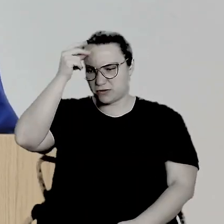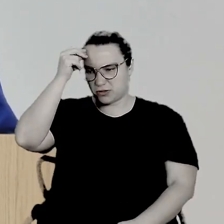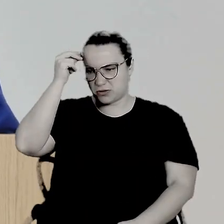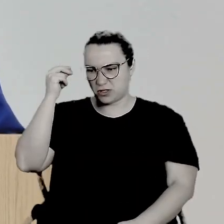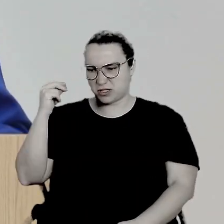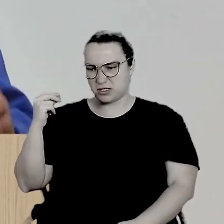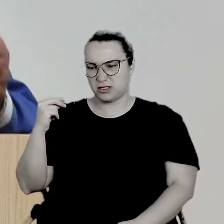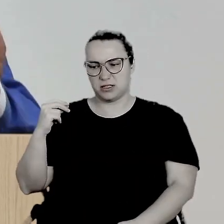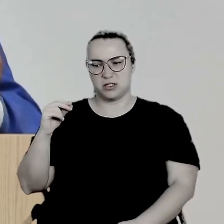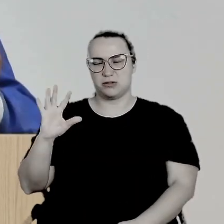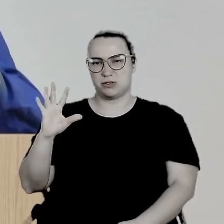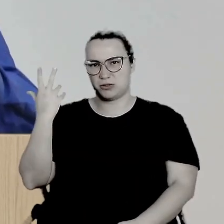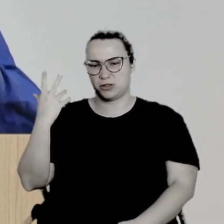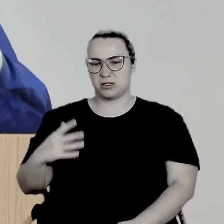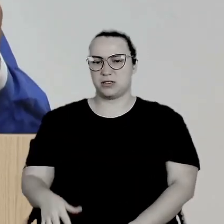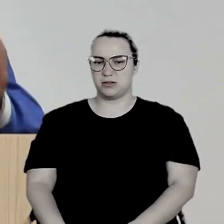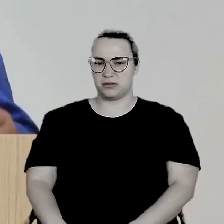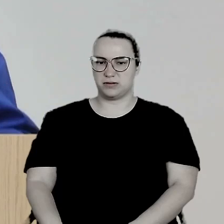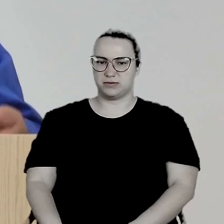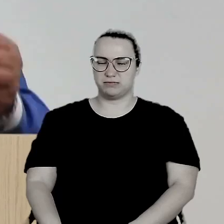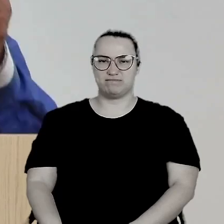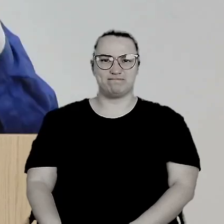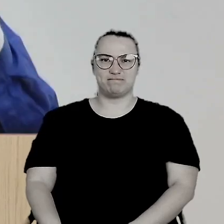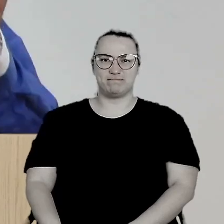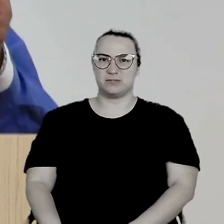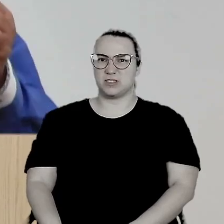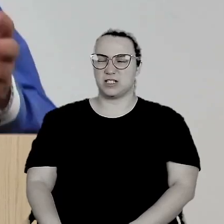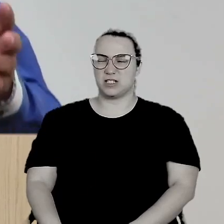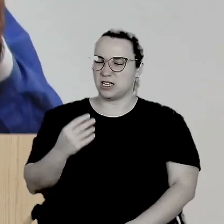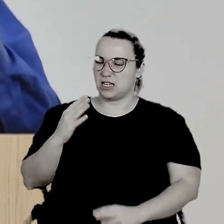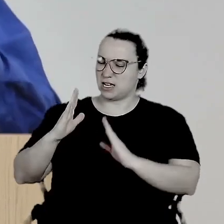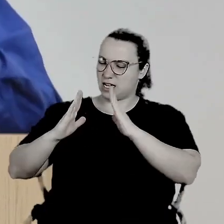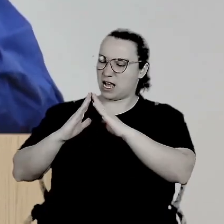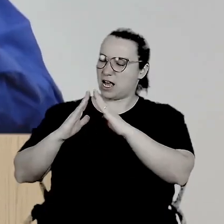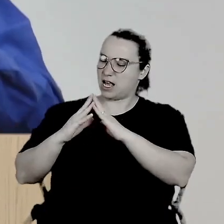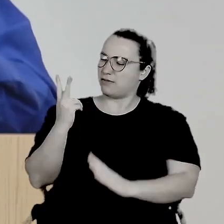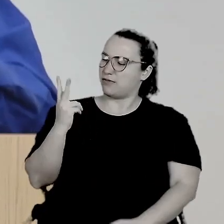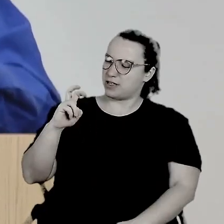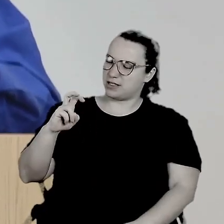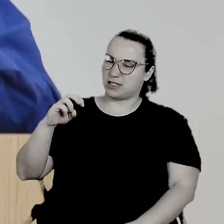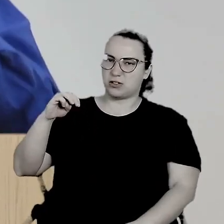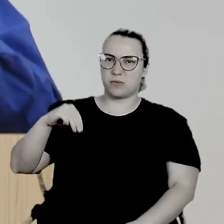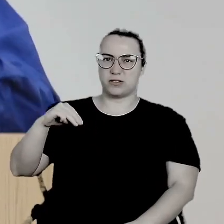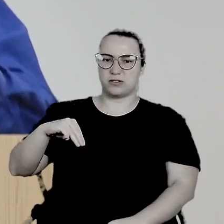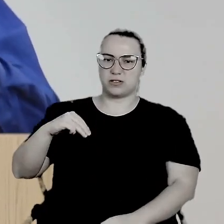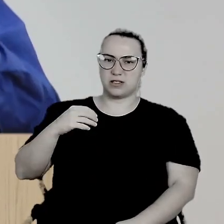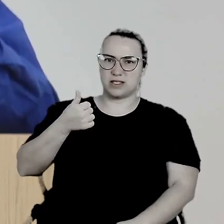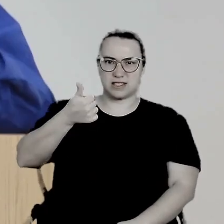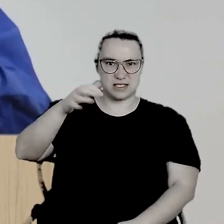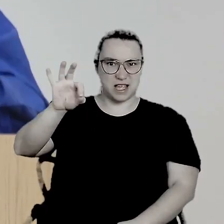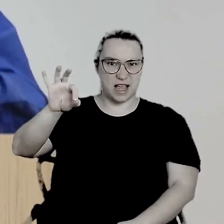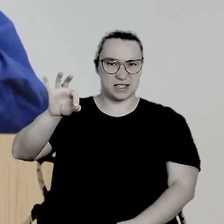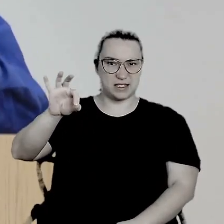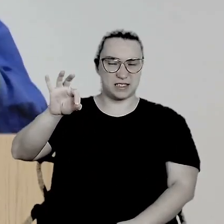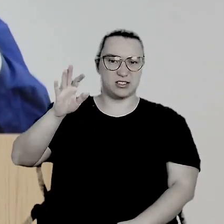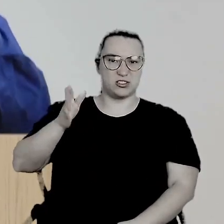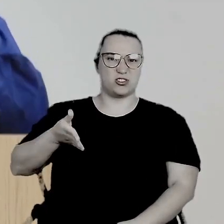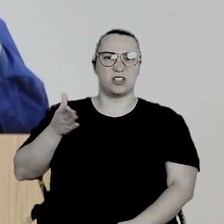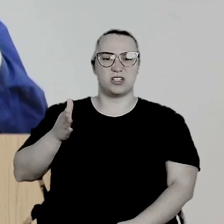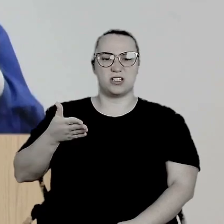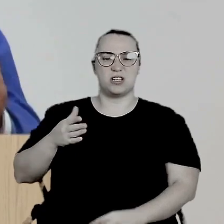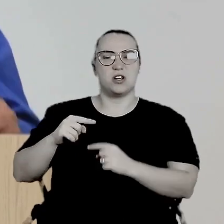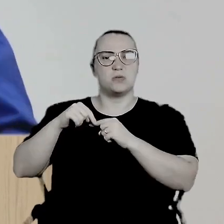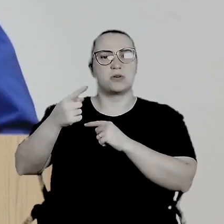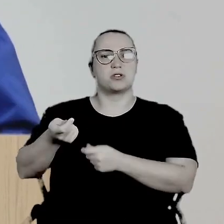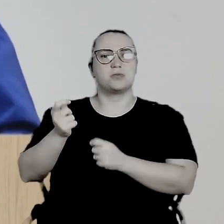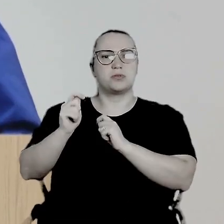aconteceu. Casinhas de 25 metros, 10 casinhas, já estavam sendo cobertas depois que os próprios pescadores descobriram